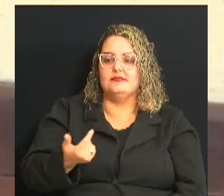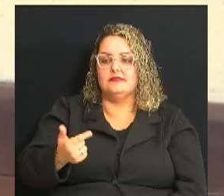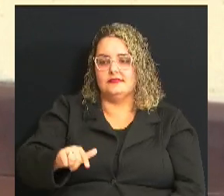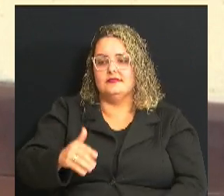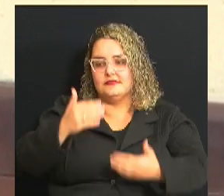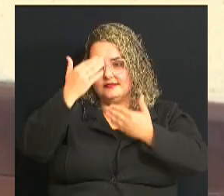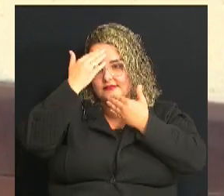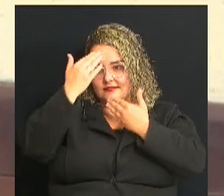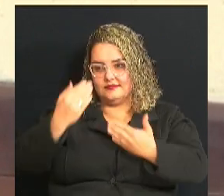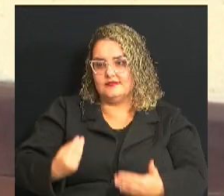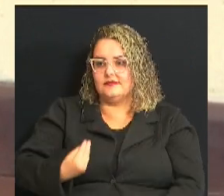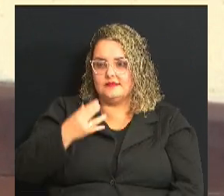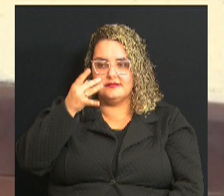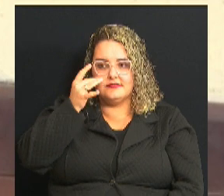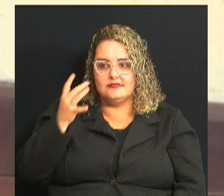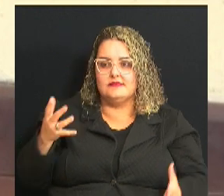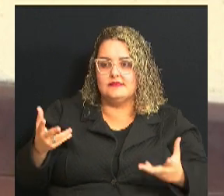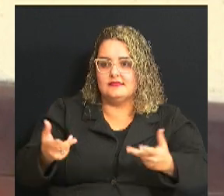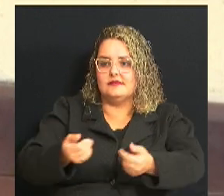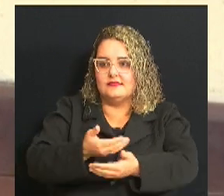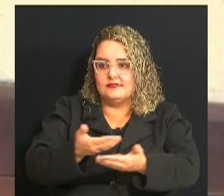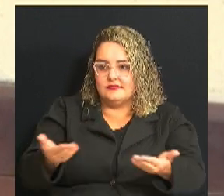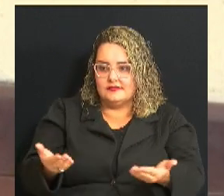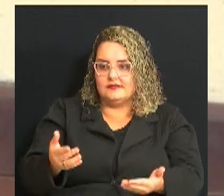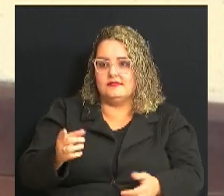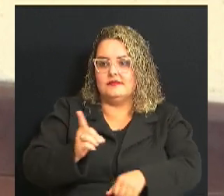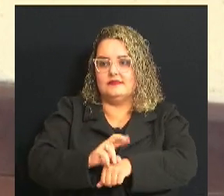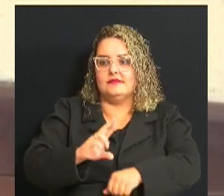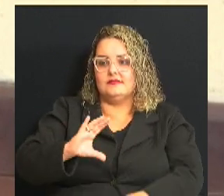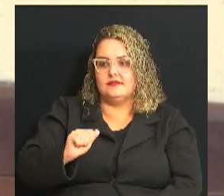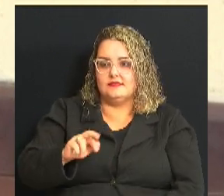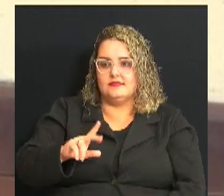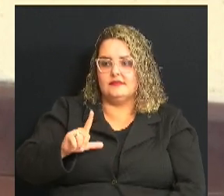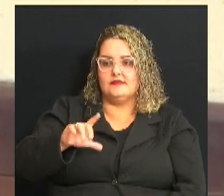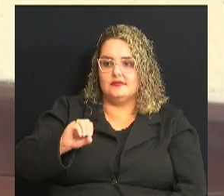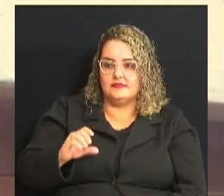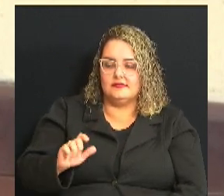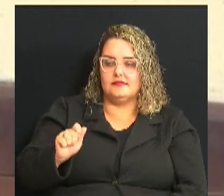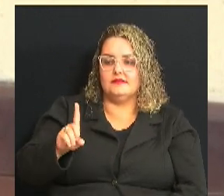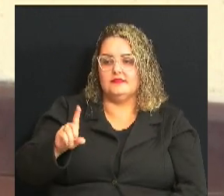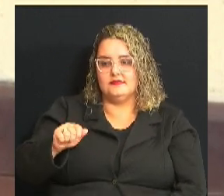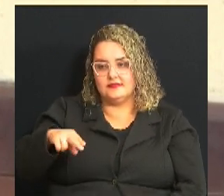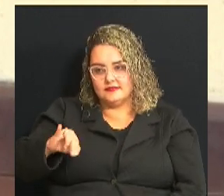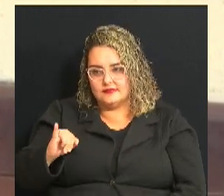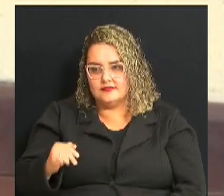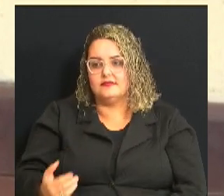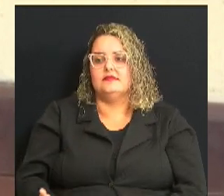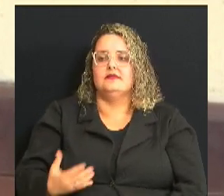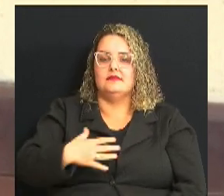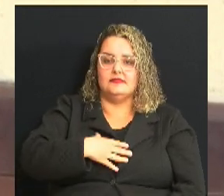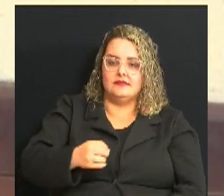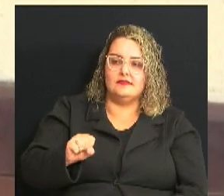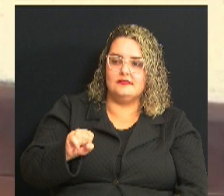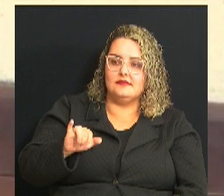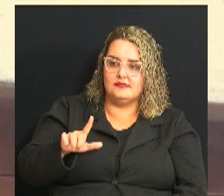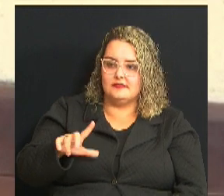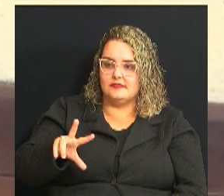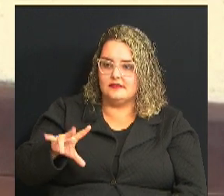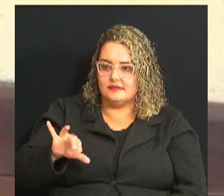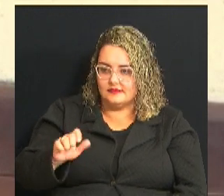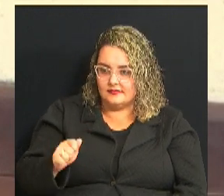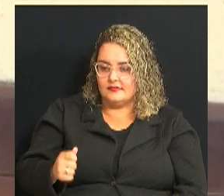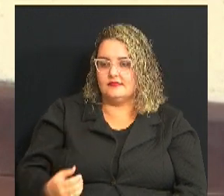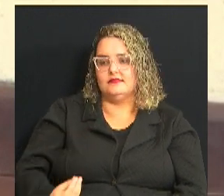agradecer a presença de todos vocês, doutora Carla, da Dani, dos filhos, Silvia Quiroz, obrigado pela presença.